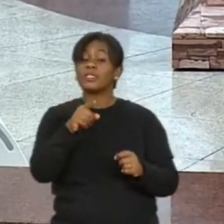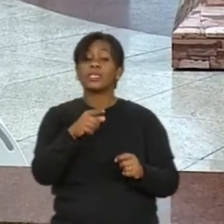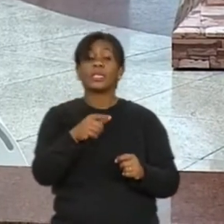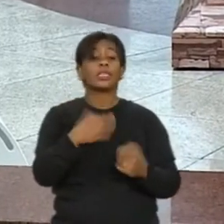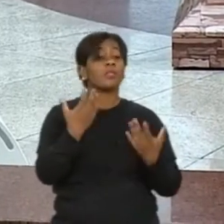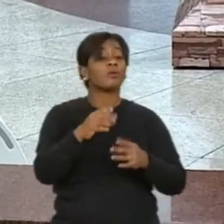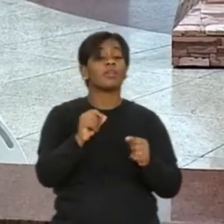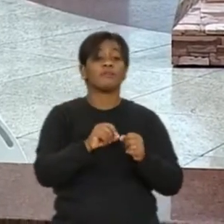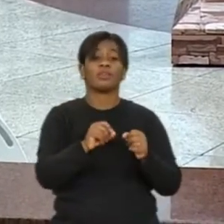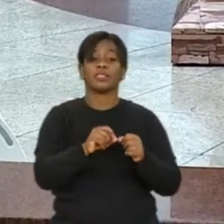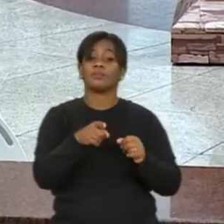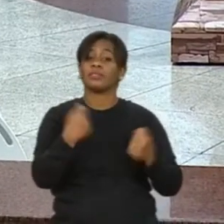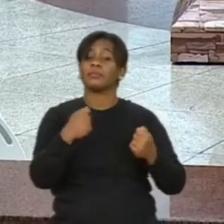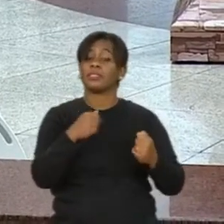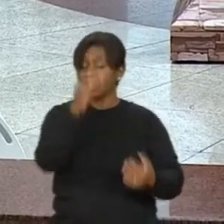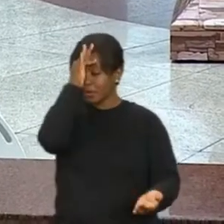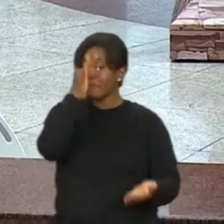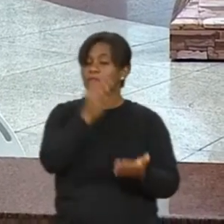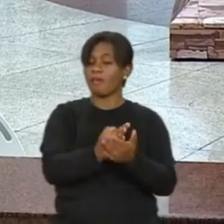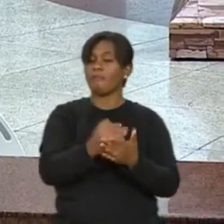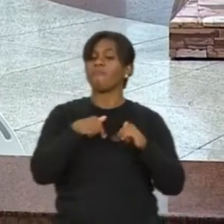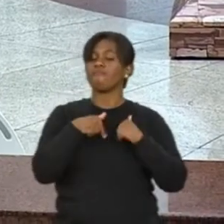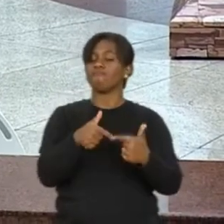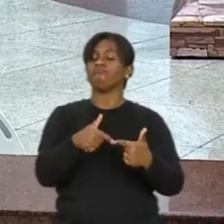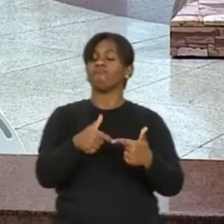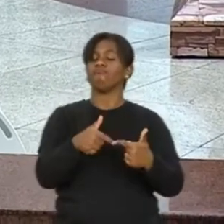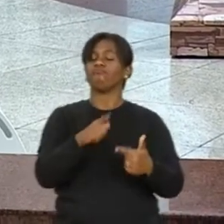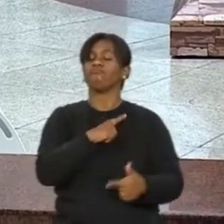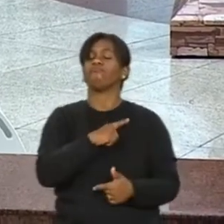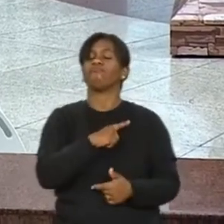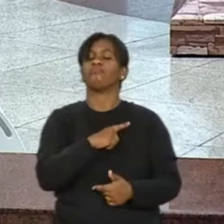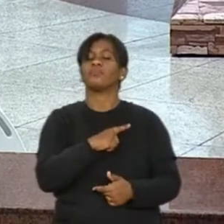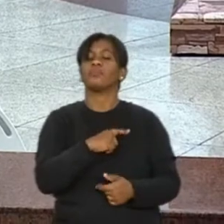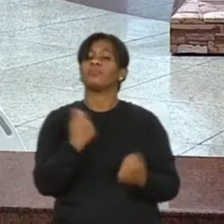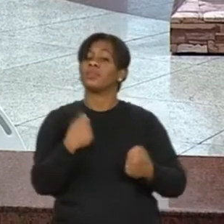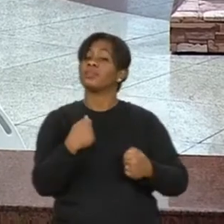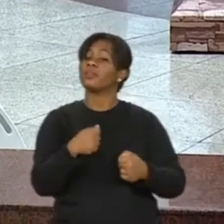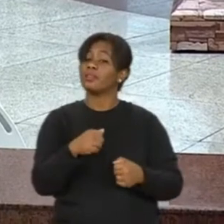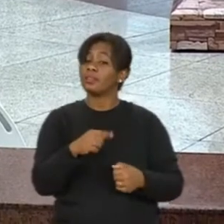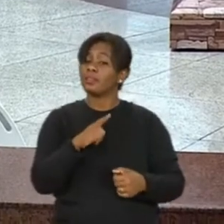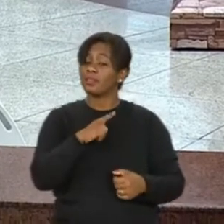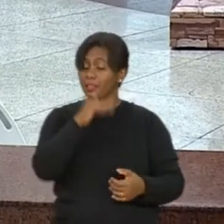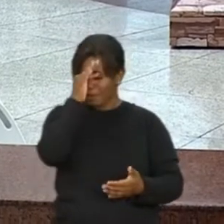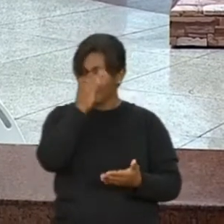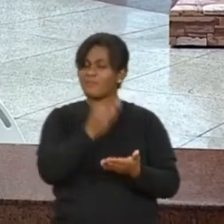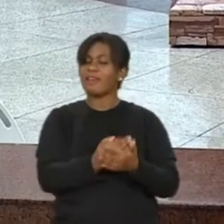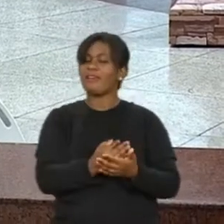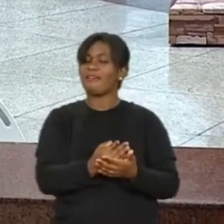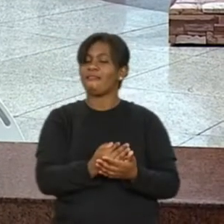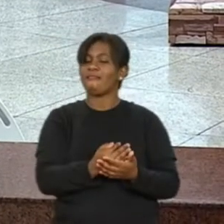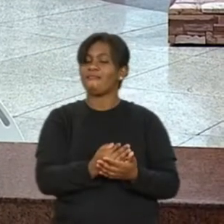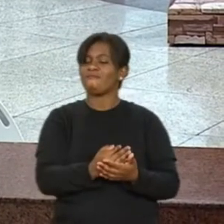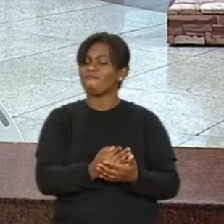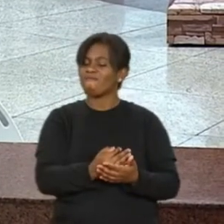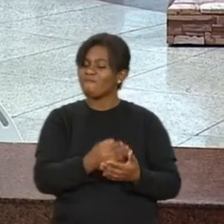para fazer. Amém? Vai ter que ter fé, vai ter que ter muita fé.